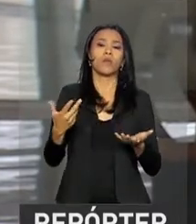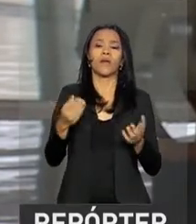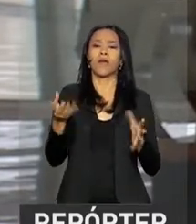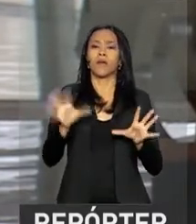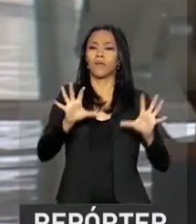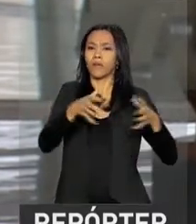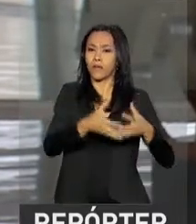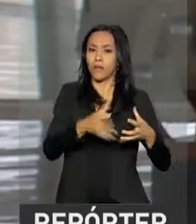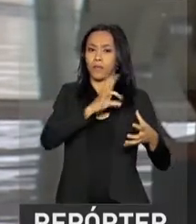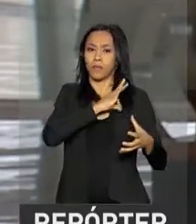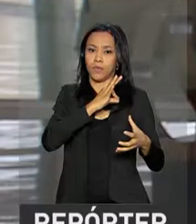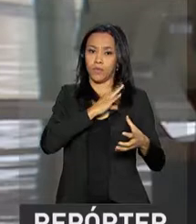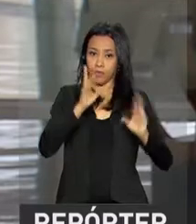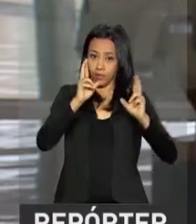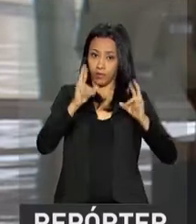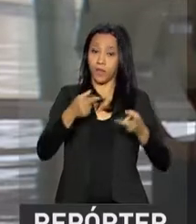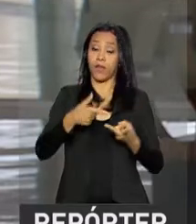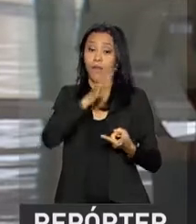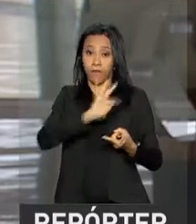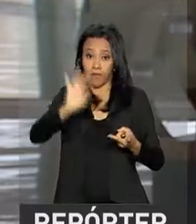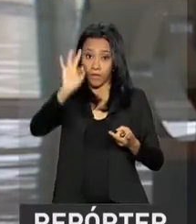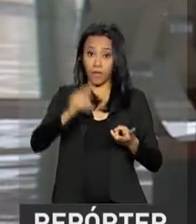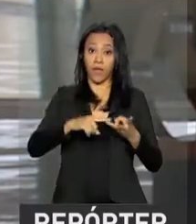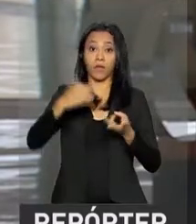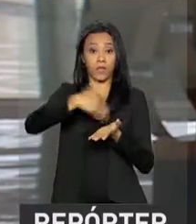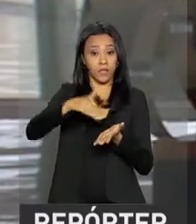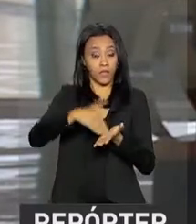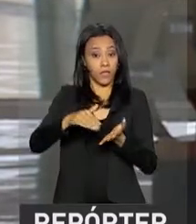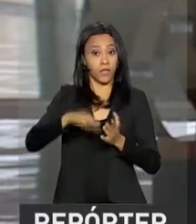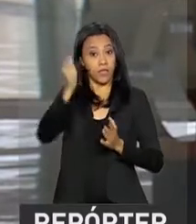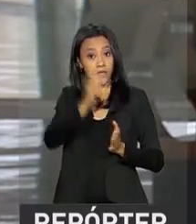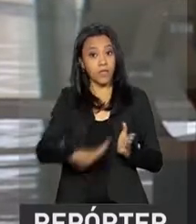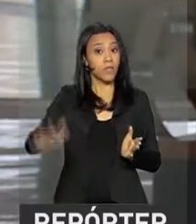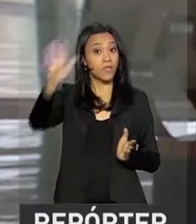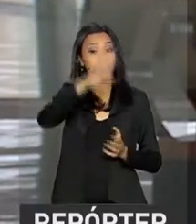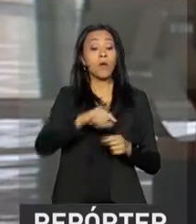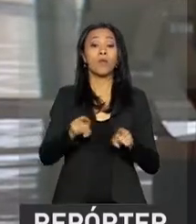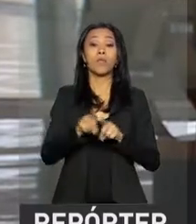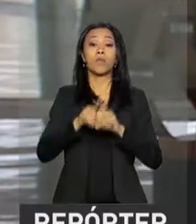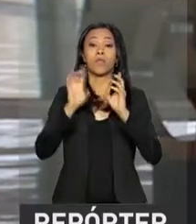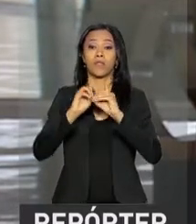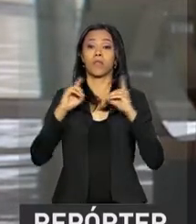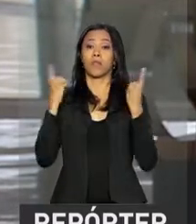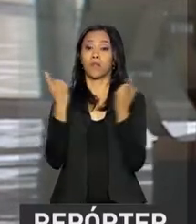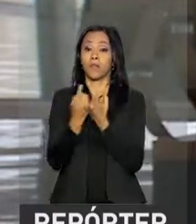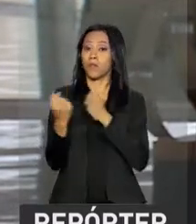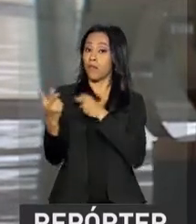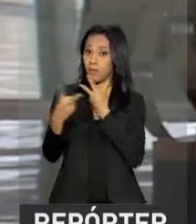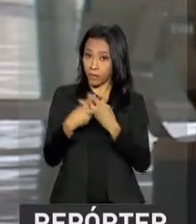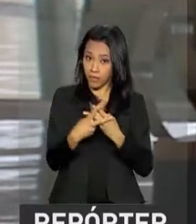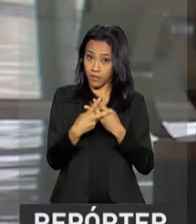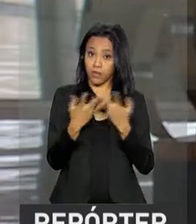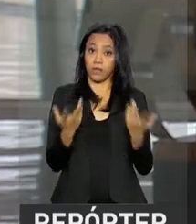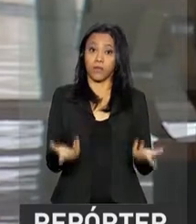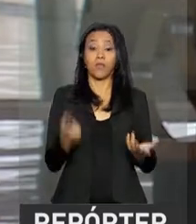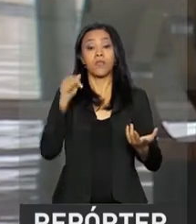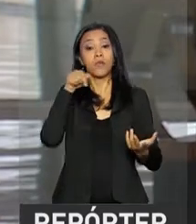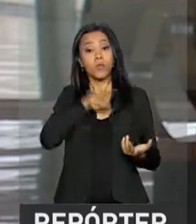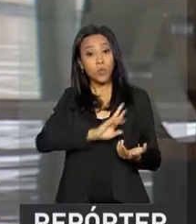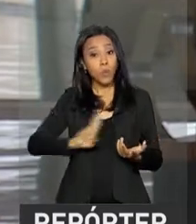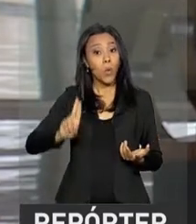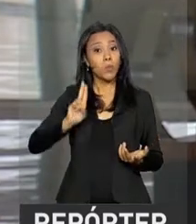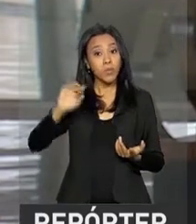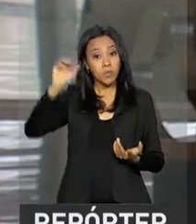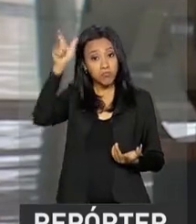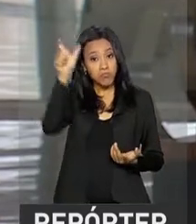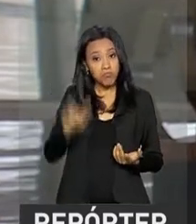federal e rodoviária federal a secretaria nacional de segurança pública eo departamento penitenciário nacional o nome do ministro ainda